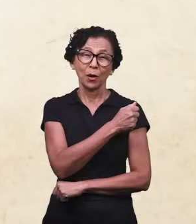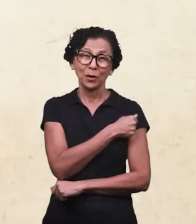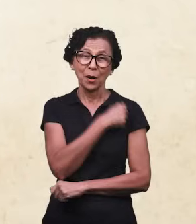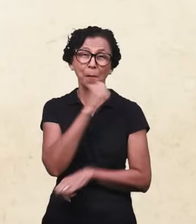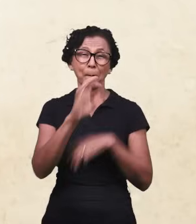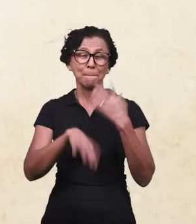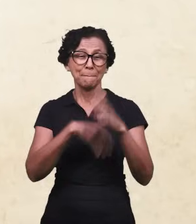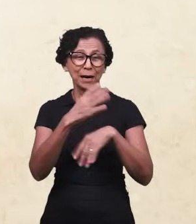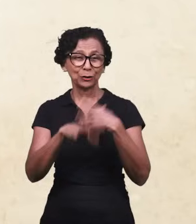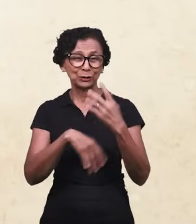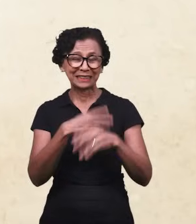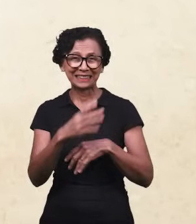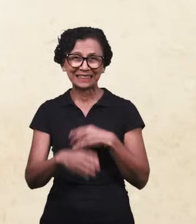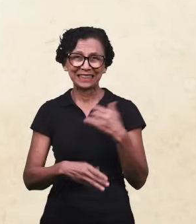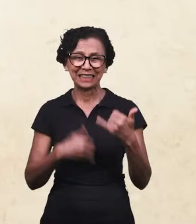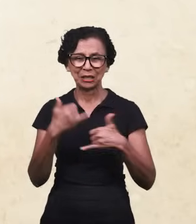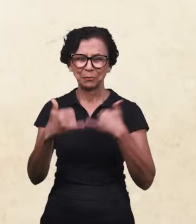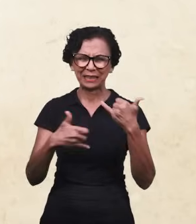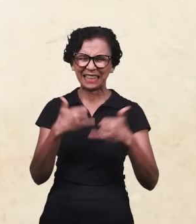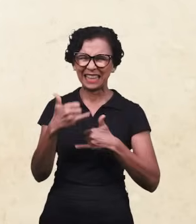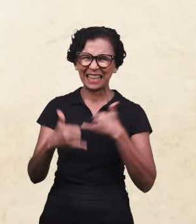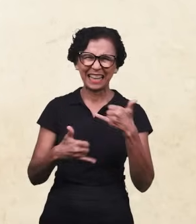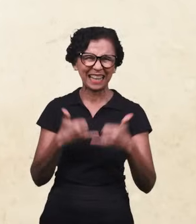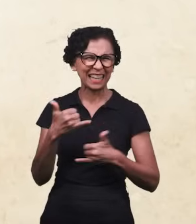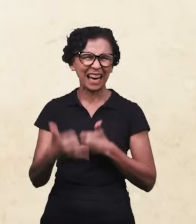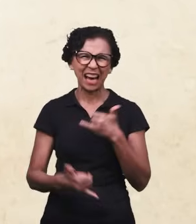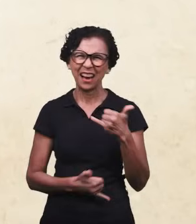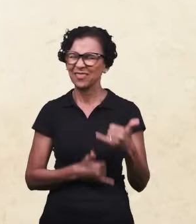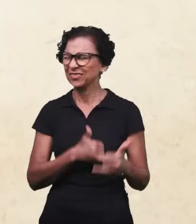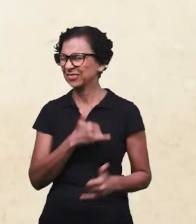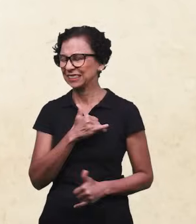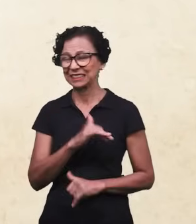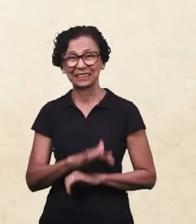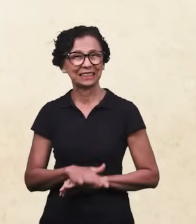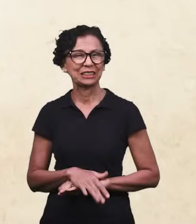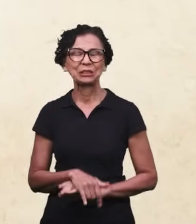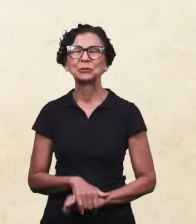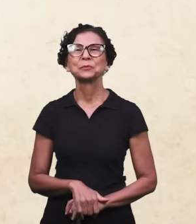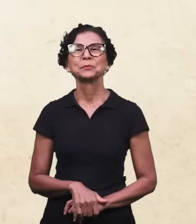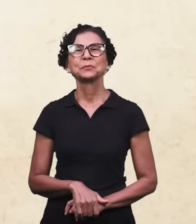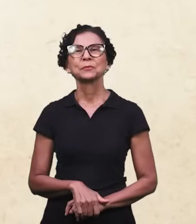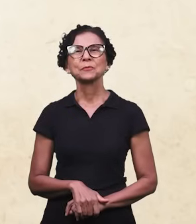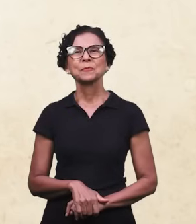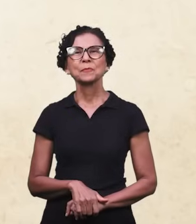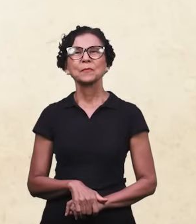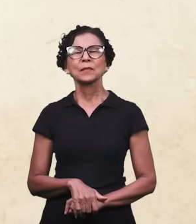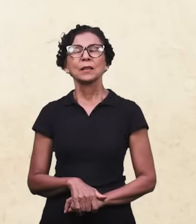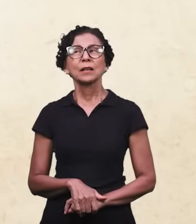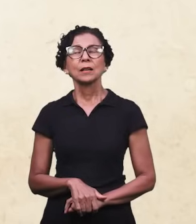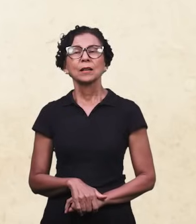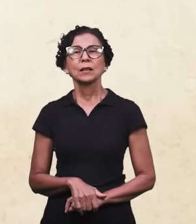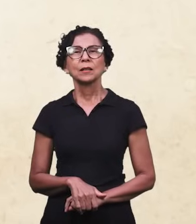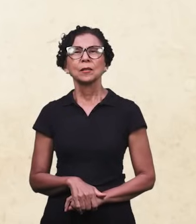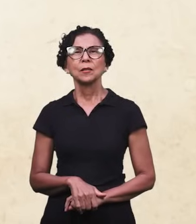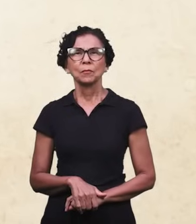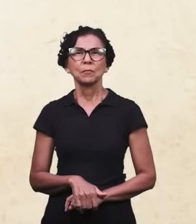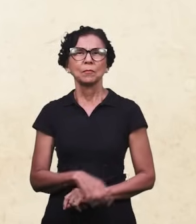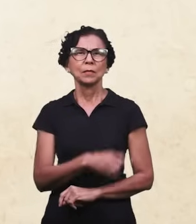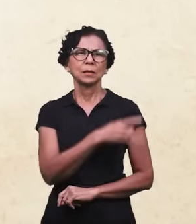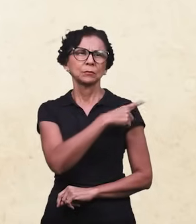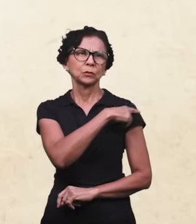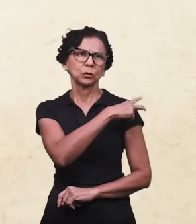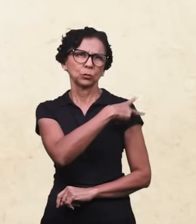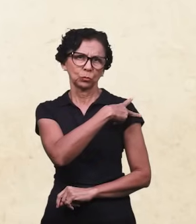bagunceiro que gostava de brincar, que agitava a sala, que era o cabeça da sala na bagunça, enfim. Mas teve um ano, o segundo ano do